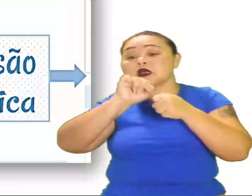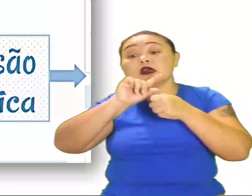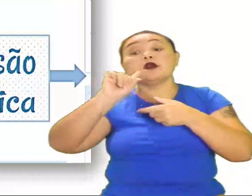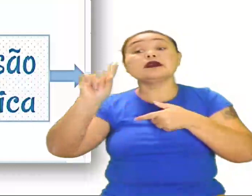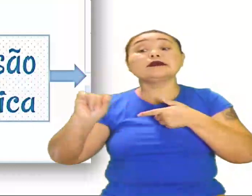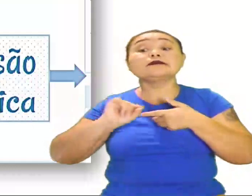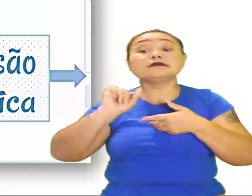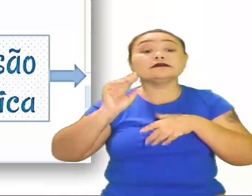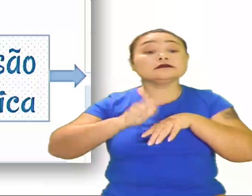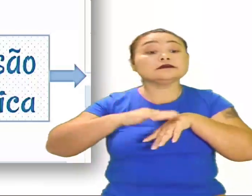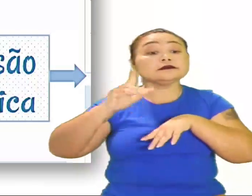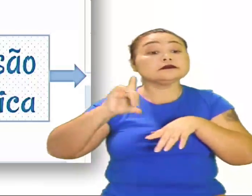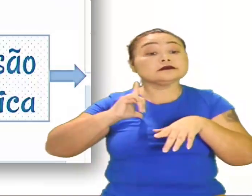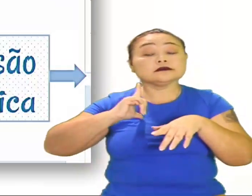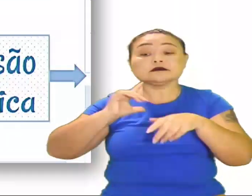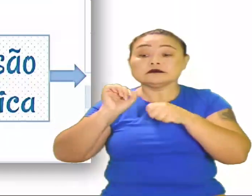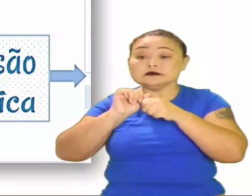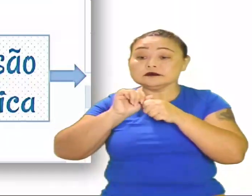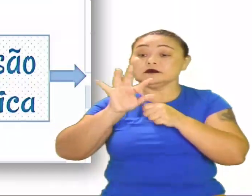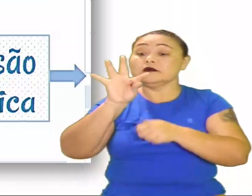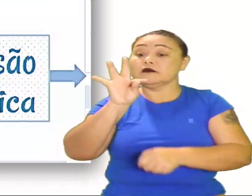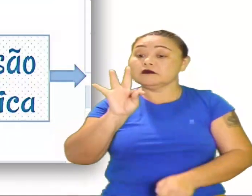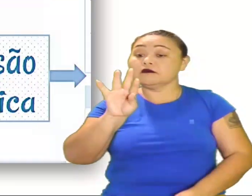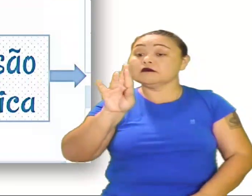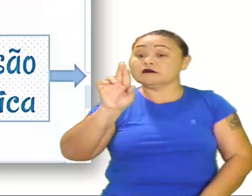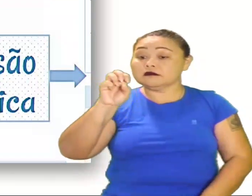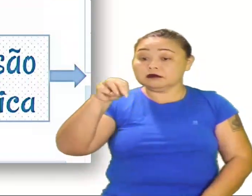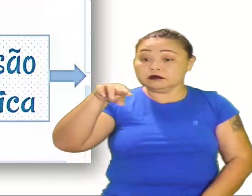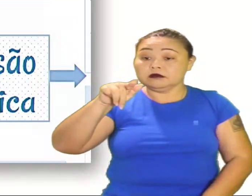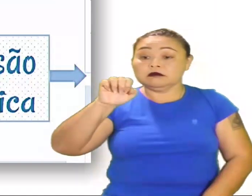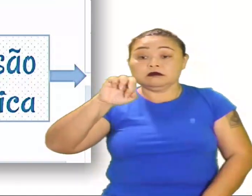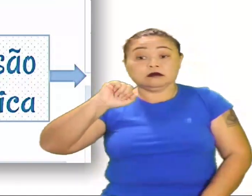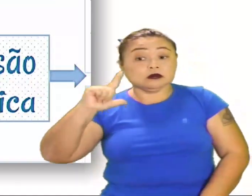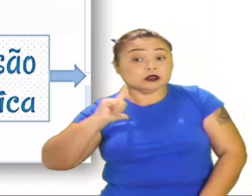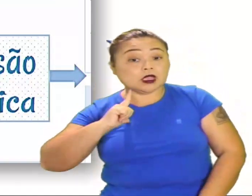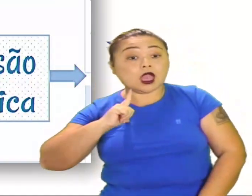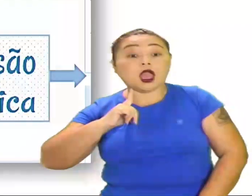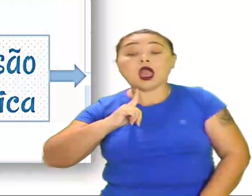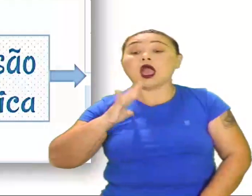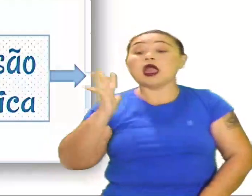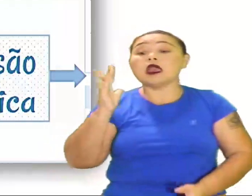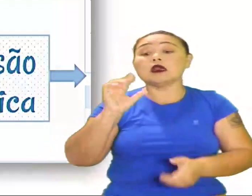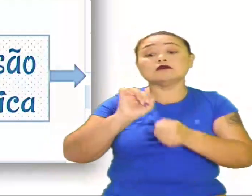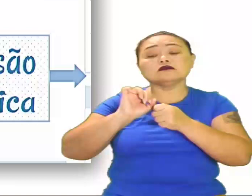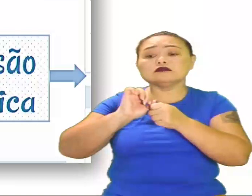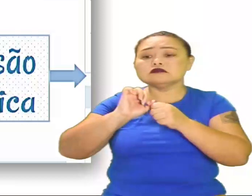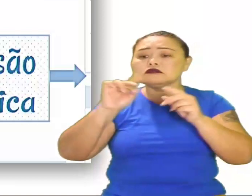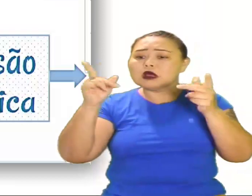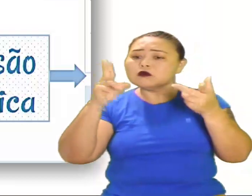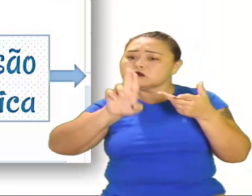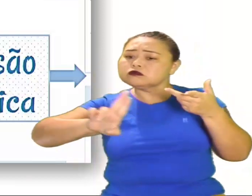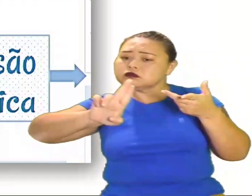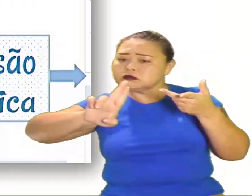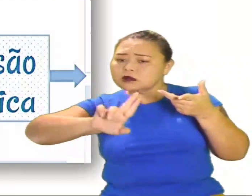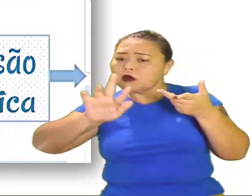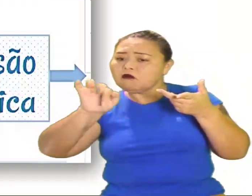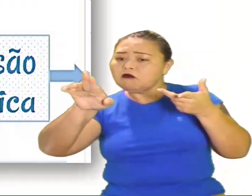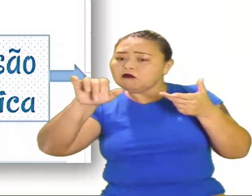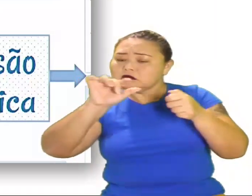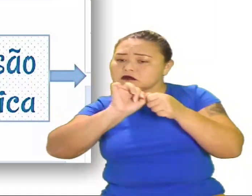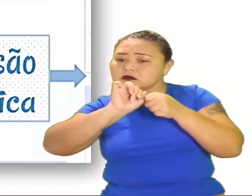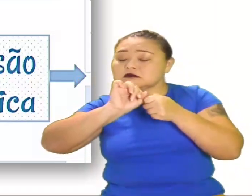mais? Trabalhamos o termo geral, que é aquela fórmula que nós usamos para encontrar o termo que nós quisermos. Lembrando que